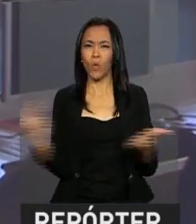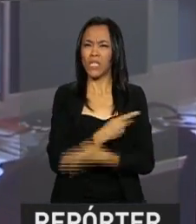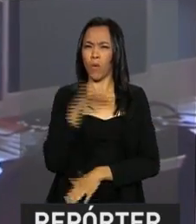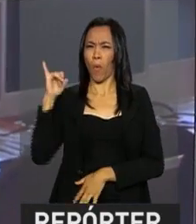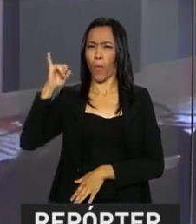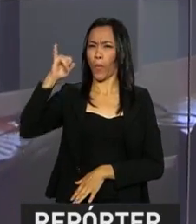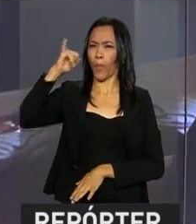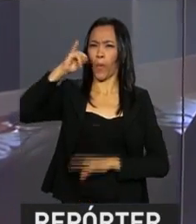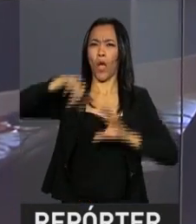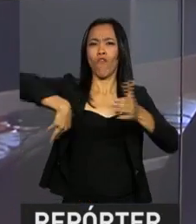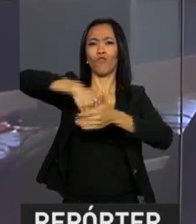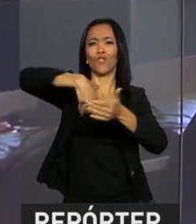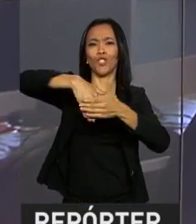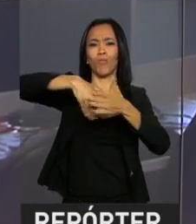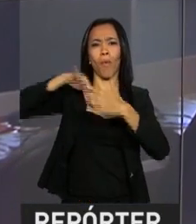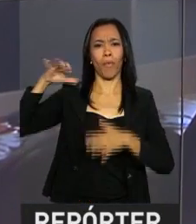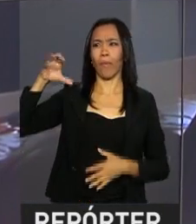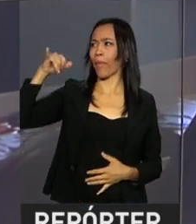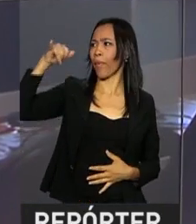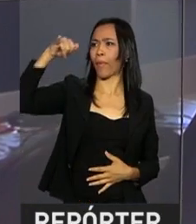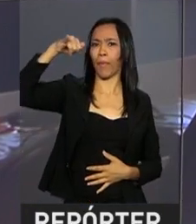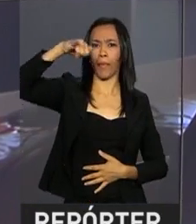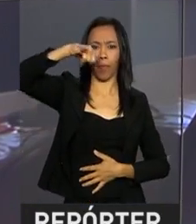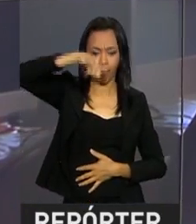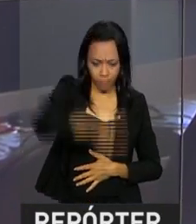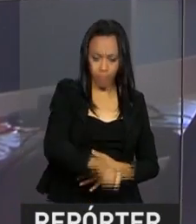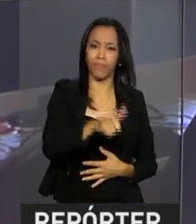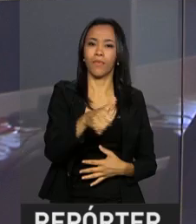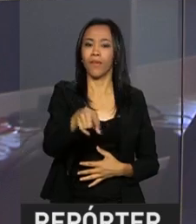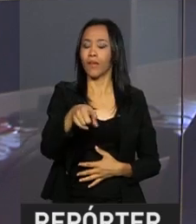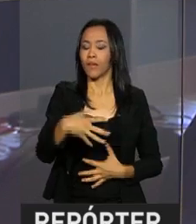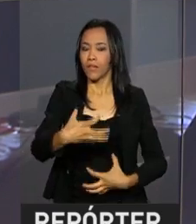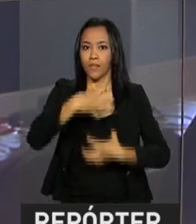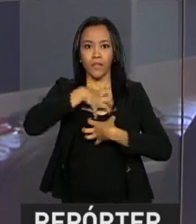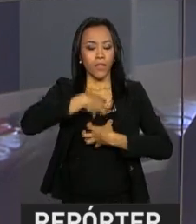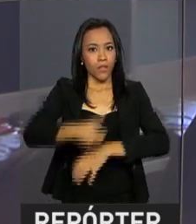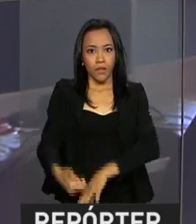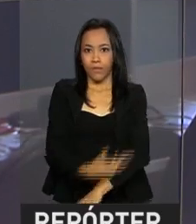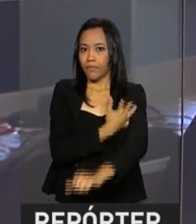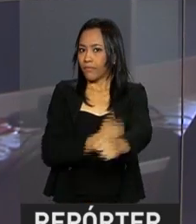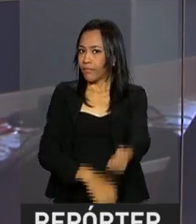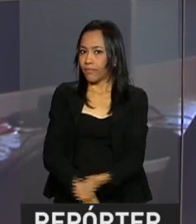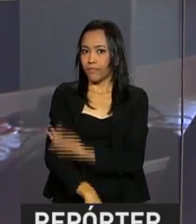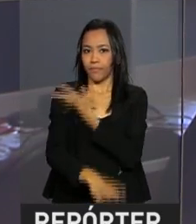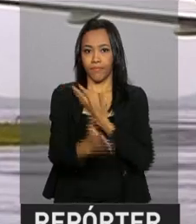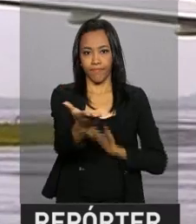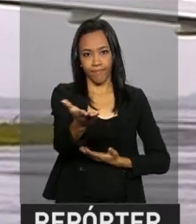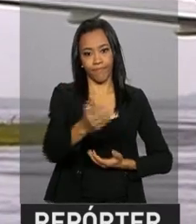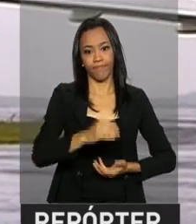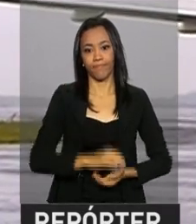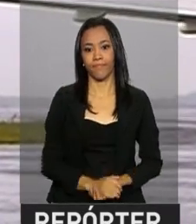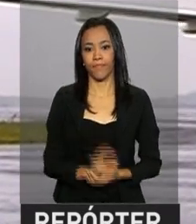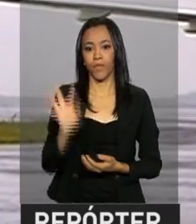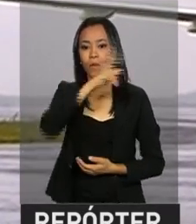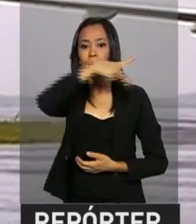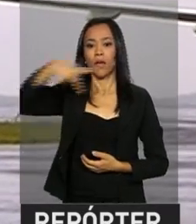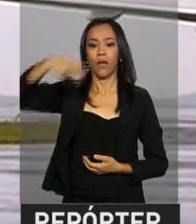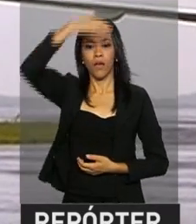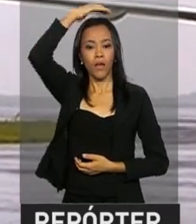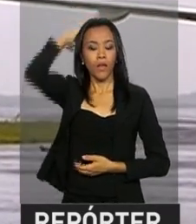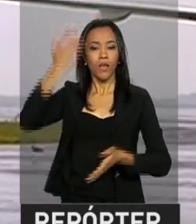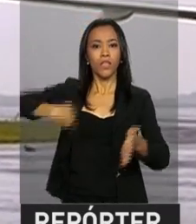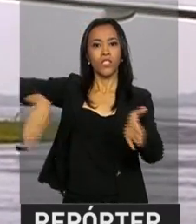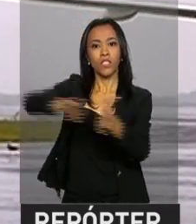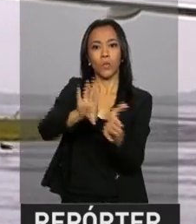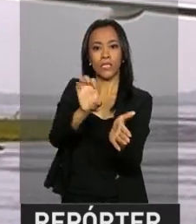que transportava o time da Chapecoense. A emoção tomou conta da Arena Condá. O presidente Michel Temer